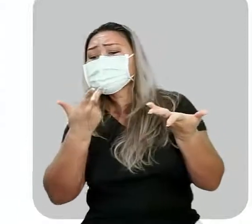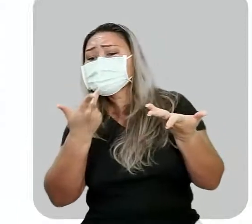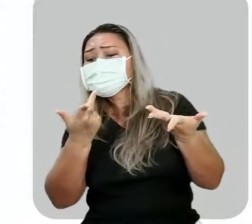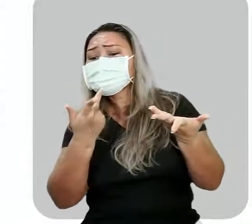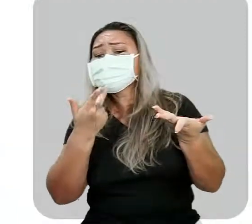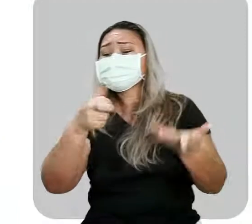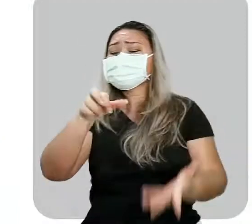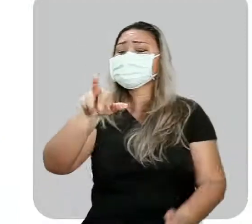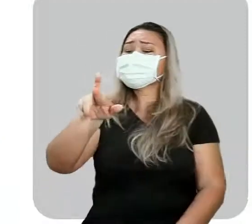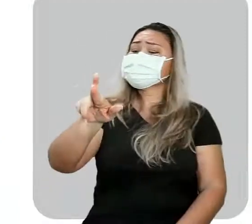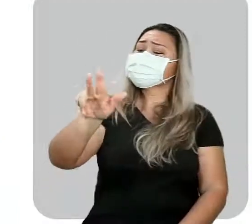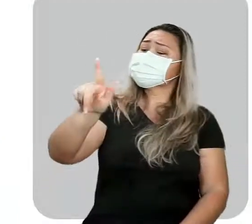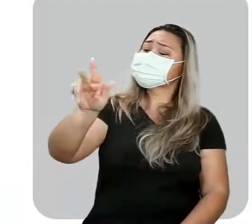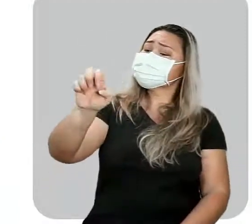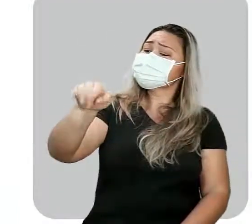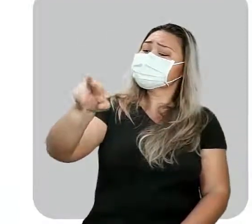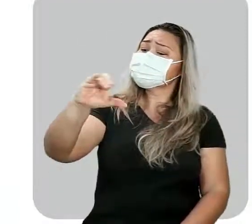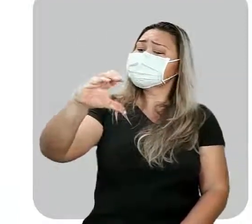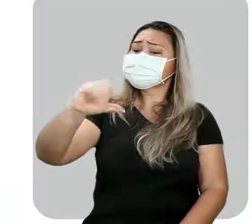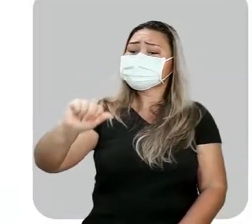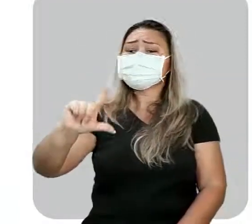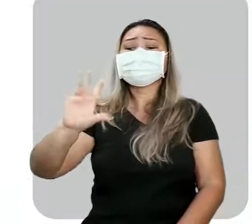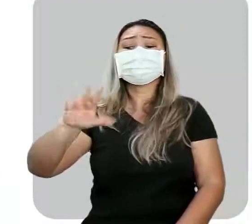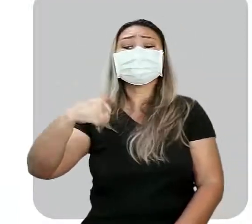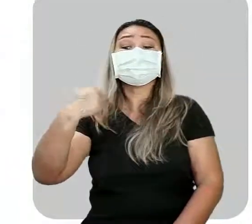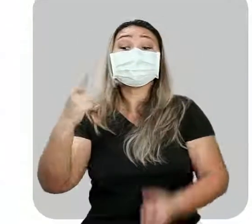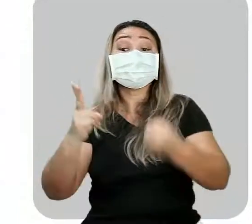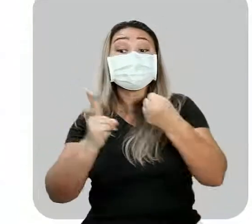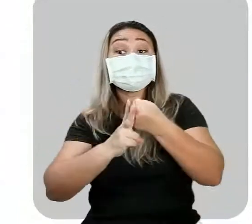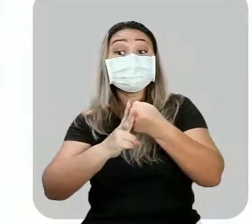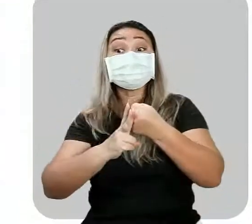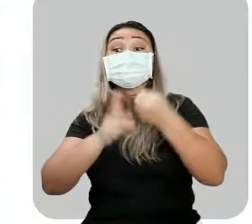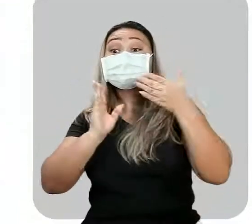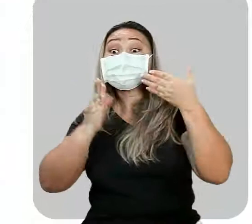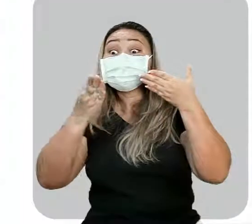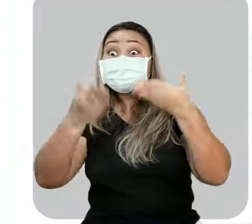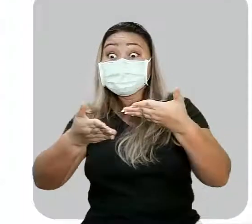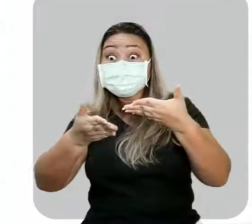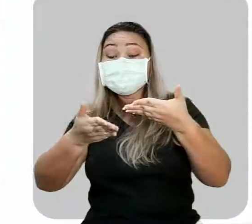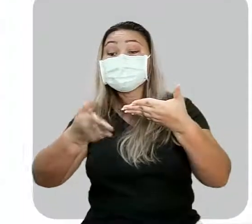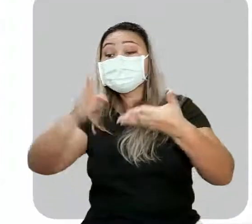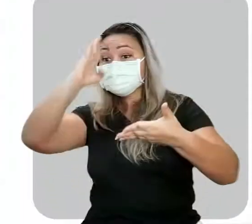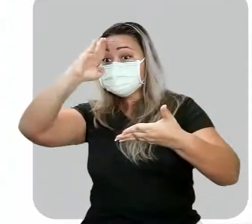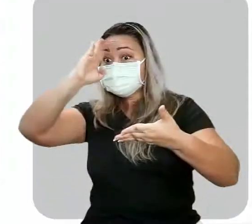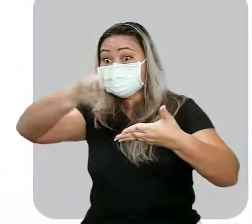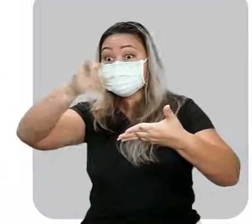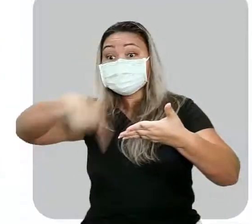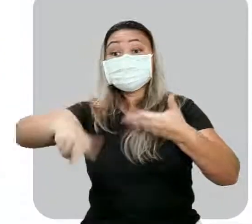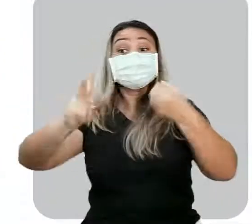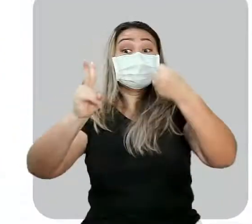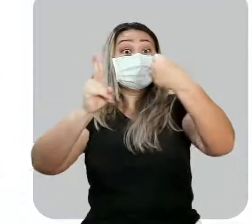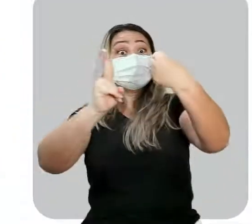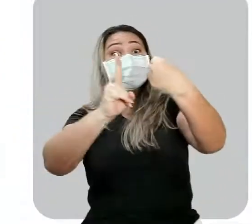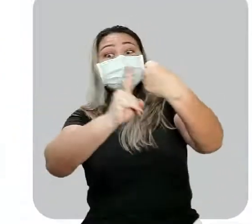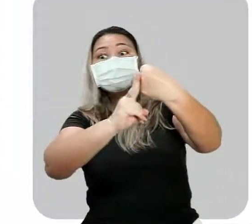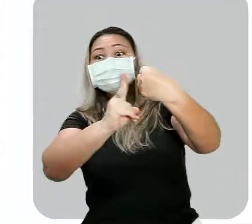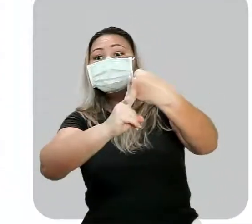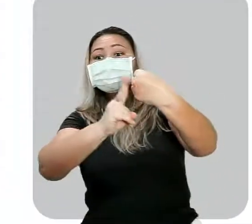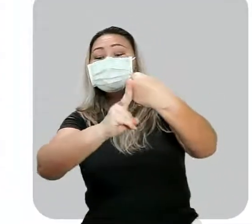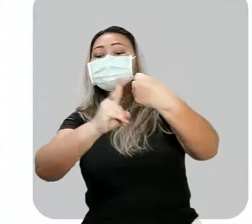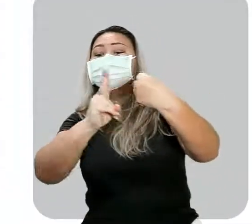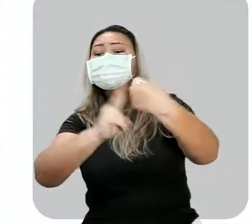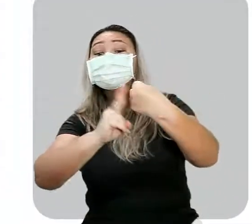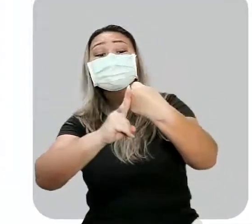estou falando de regência verbal, então quem vai estar no comando é o verbo, né? Verbos que